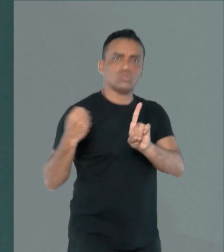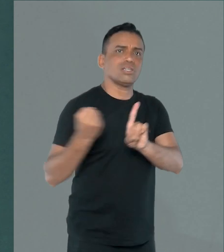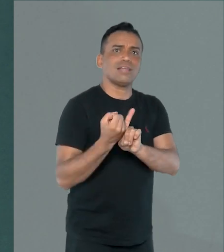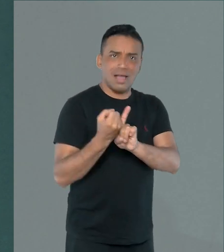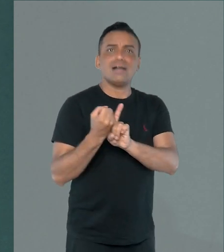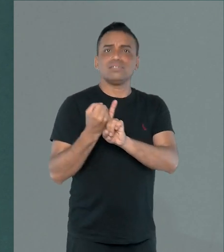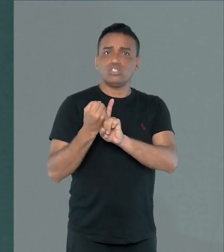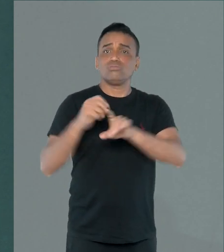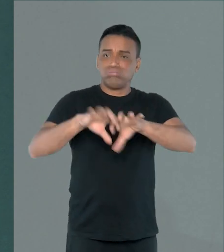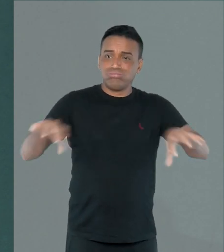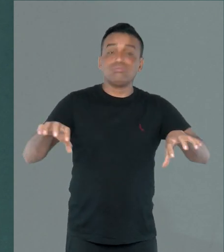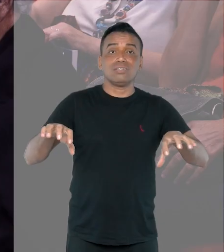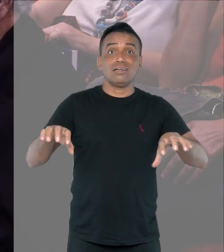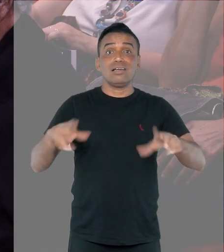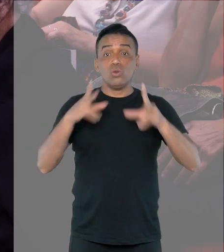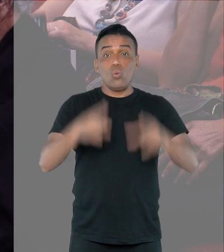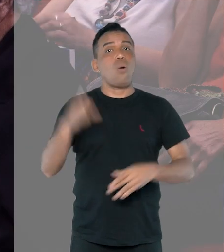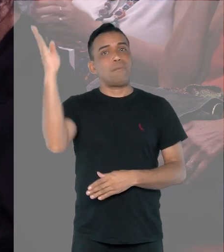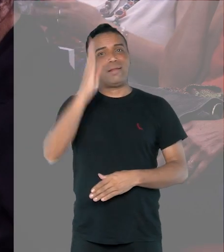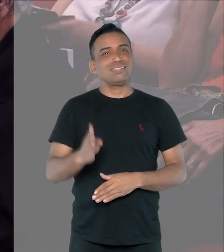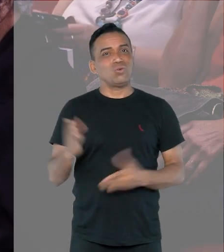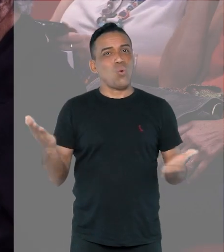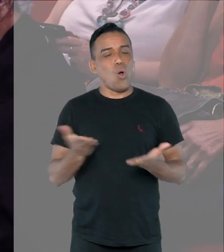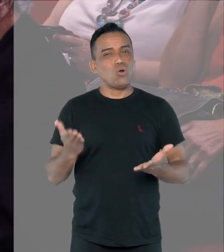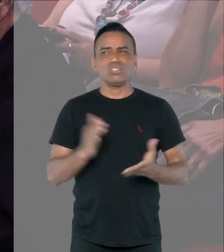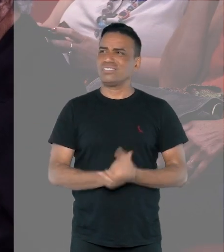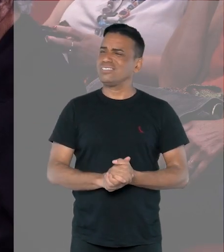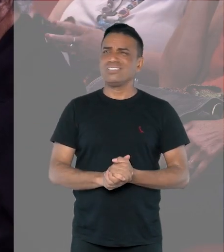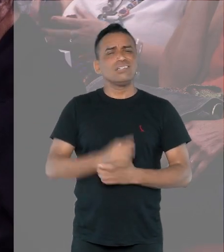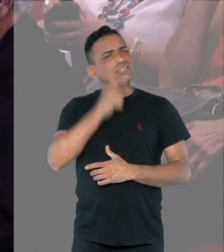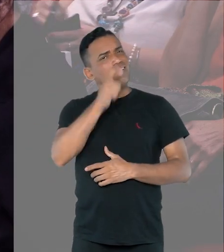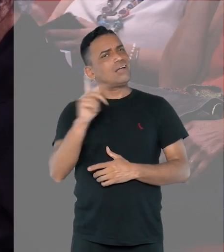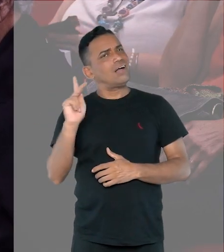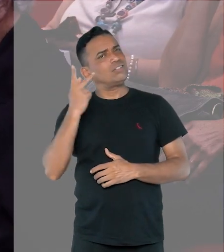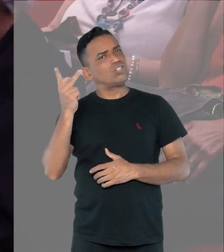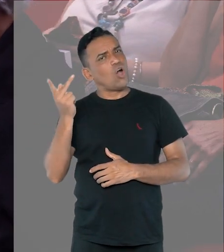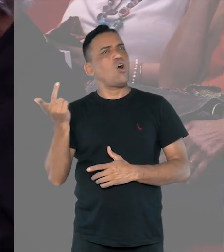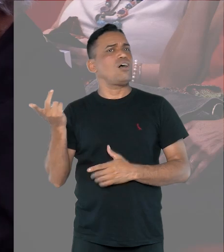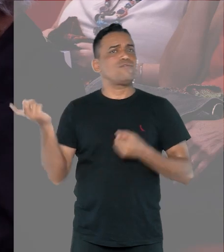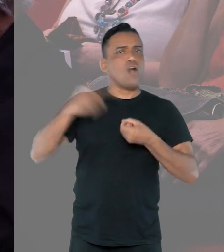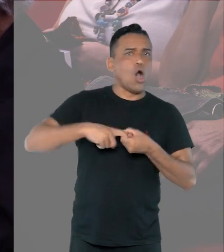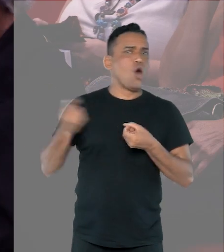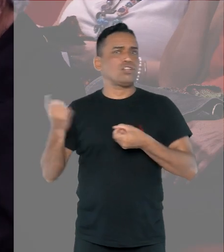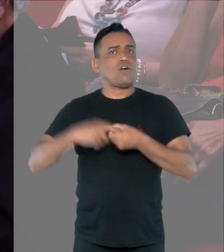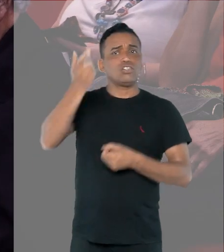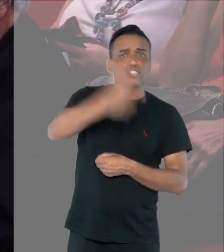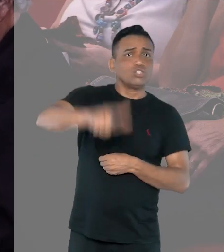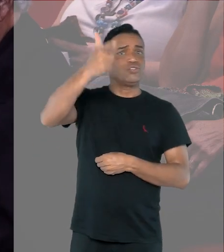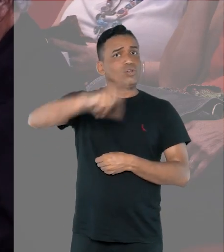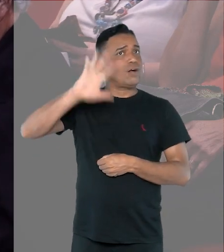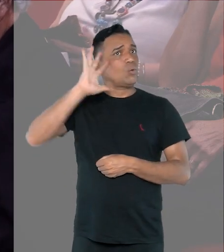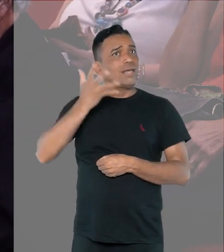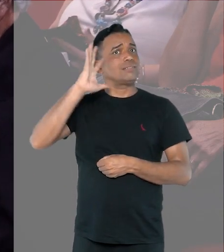tem essa coisa da longa duração, das coisas que não vão embora, que, como eu digo, se colam à nossa pele, você não consegue arrancar